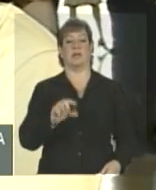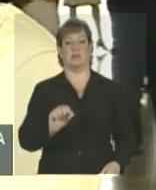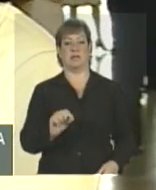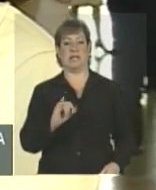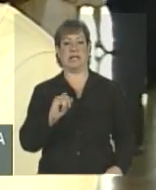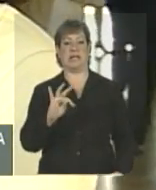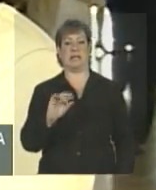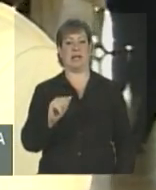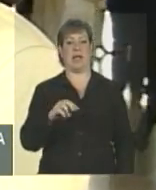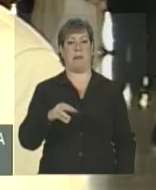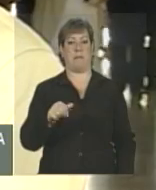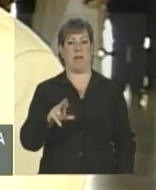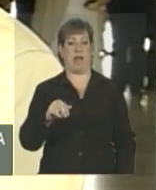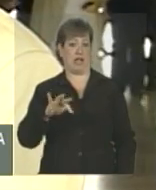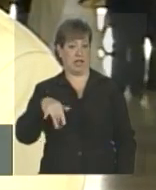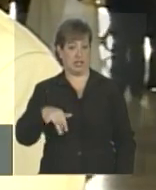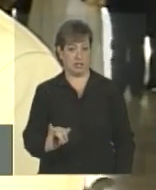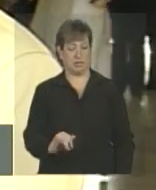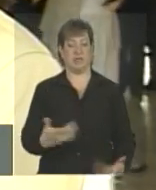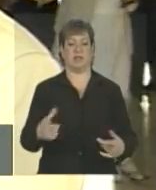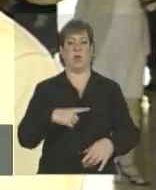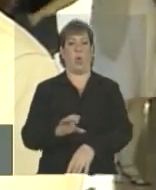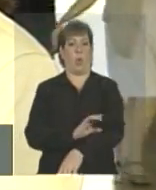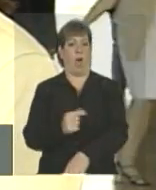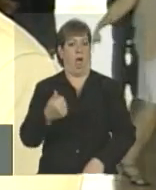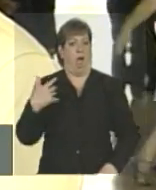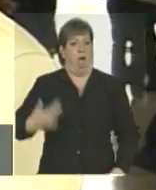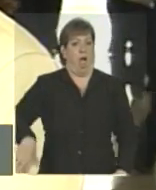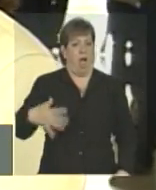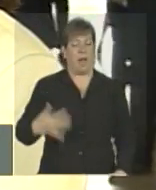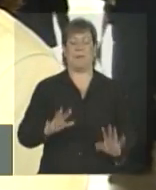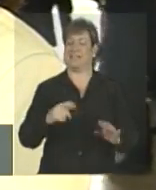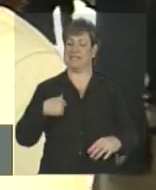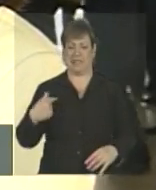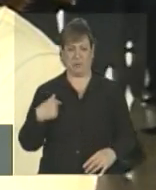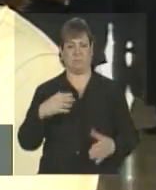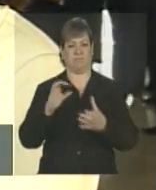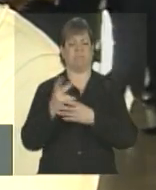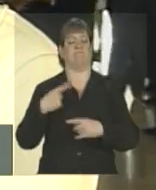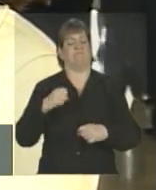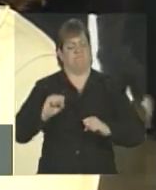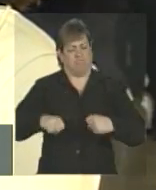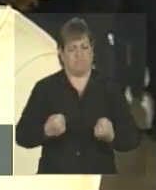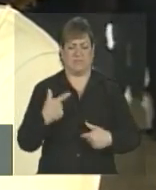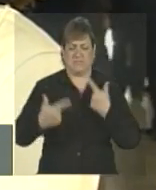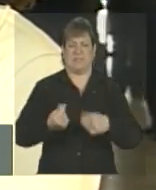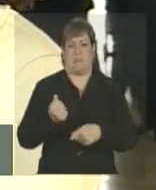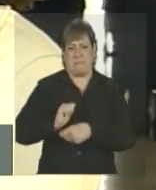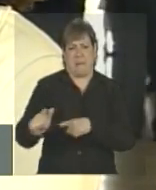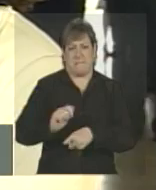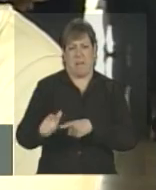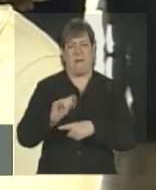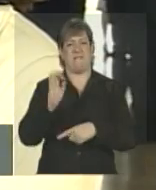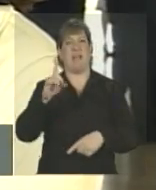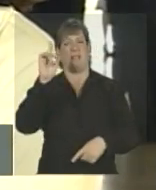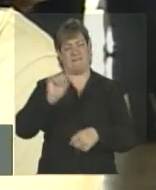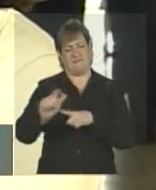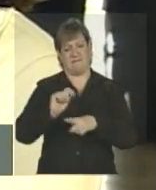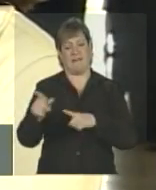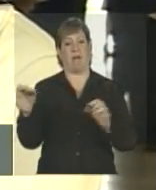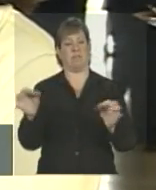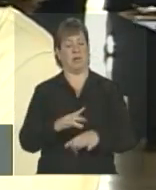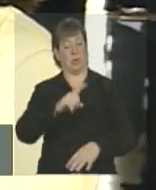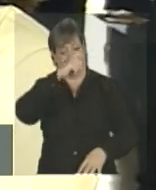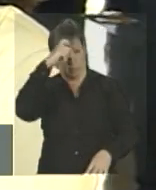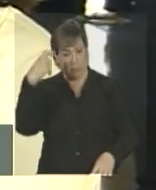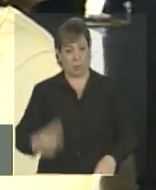para o Itamaraty. E os cursinhos muito caros e tal, mas a gente, com força de vontade, né, e fé em Deus, a gente consegue. Foi